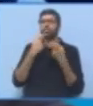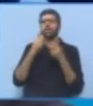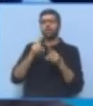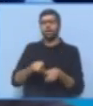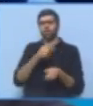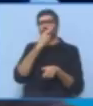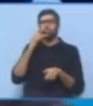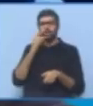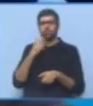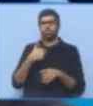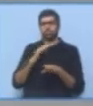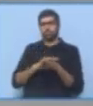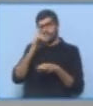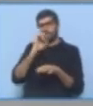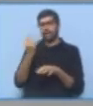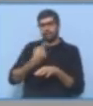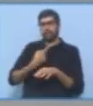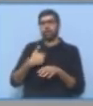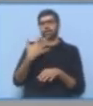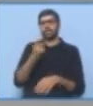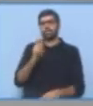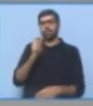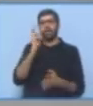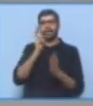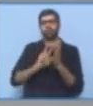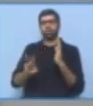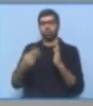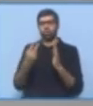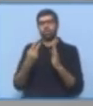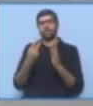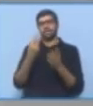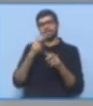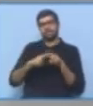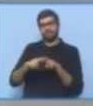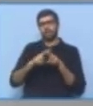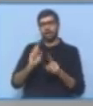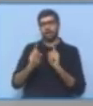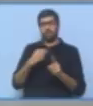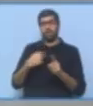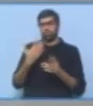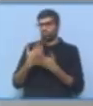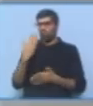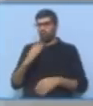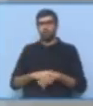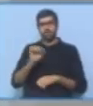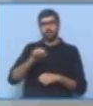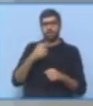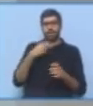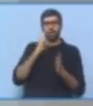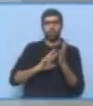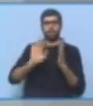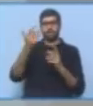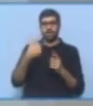exatamente. Muito bem, agora em 5 minutos temos 2 leituras para analisar. É verdade, é assim, desde logo a primeira leitura de